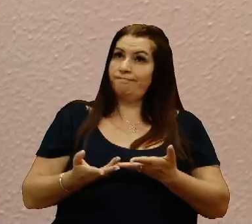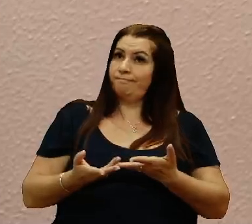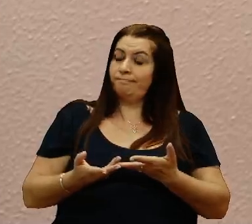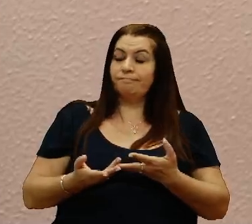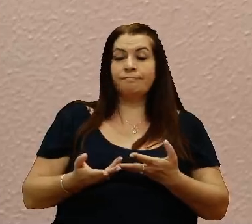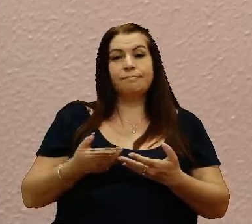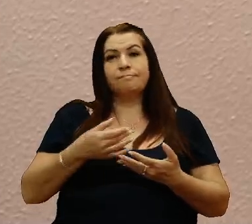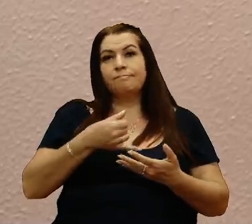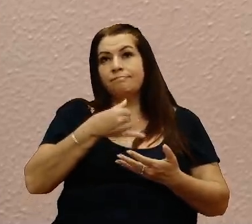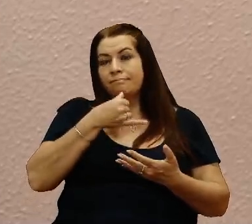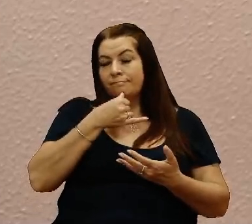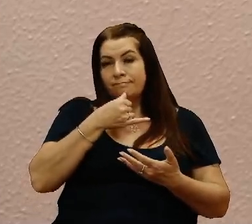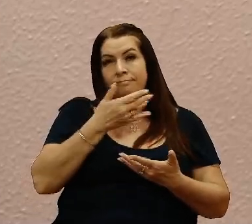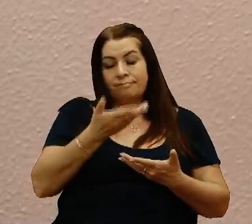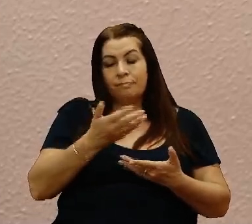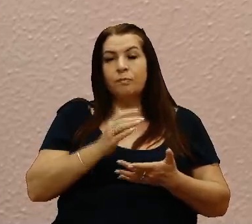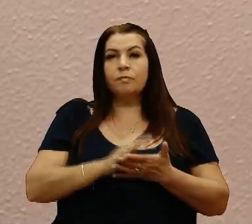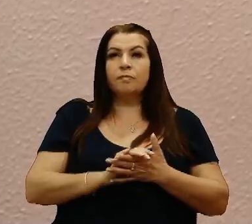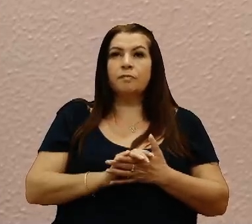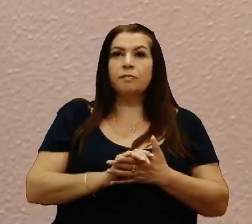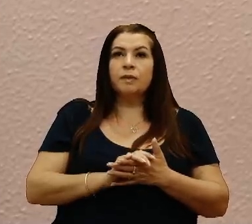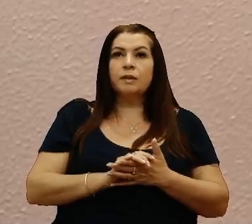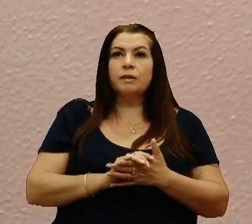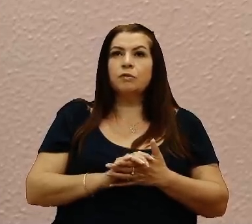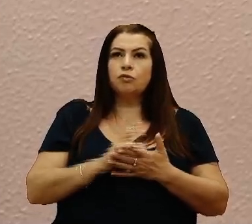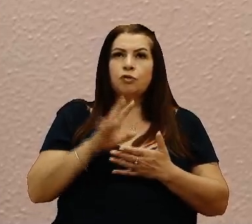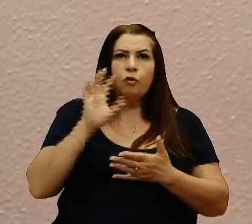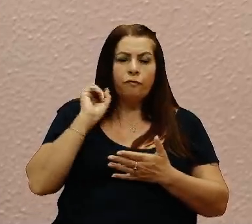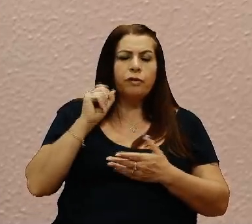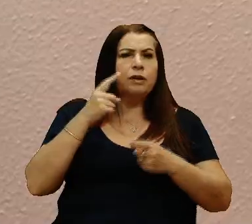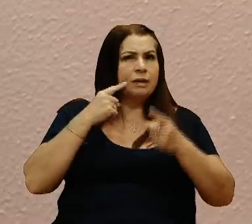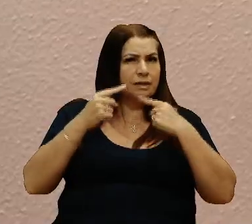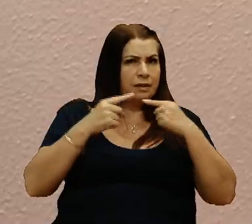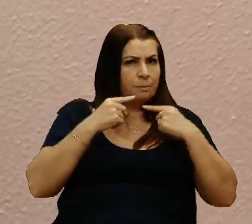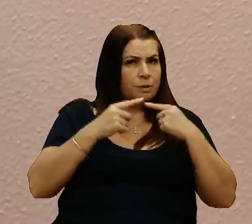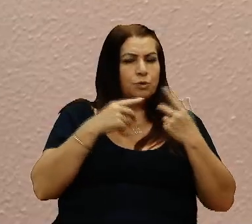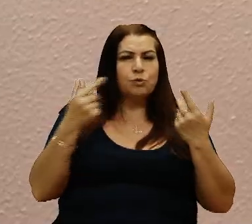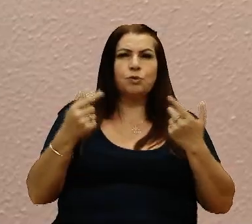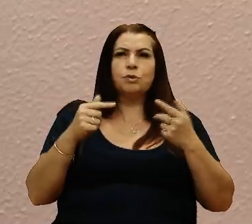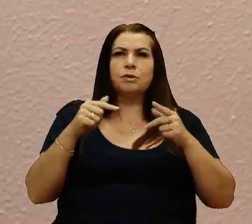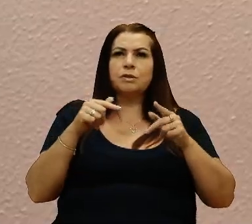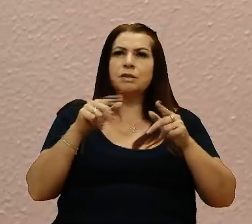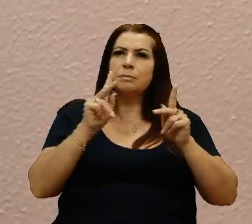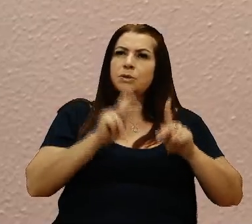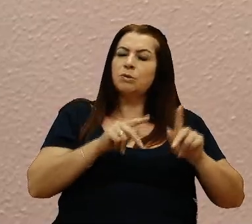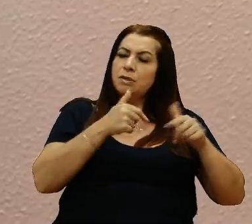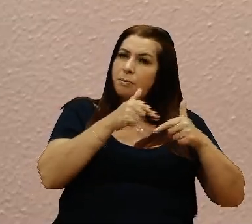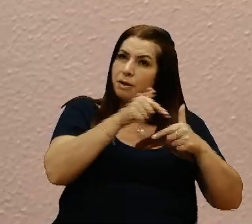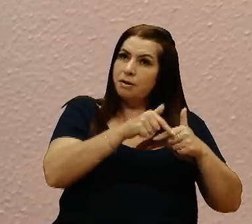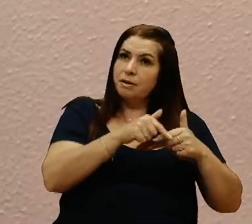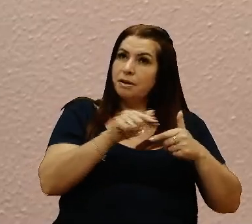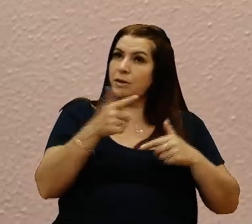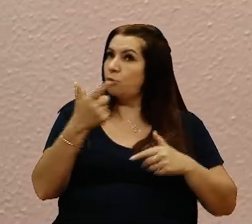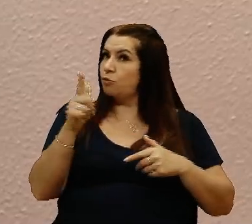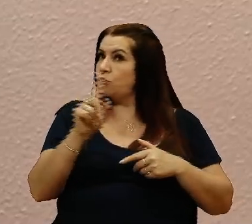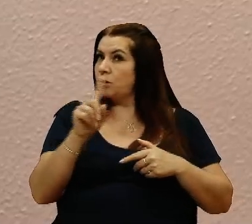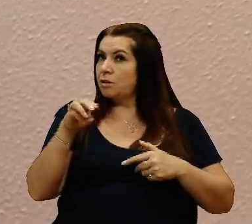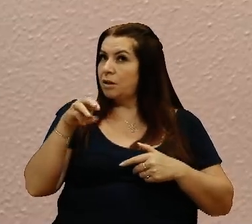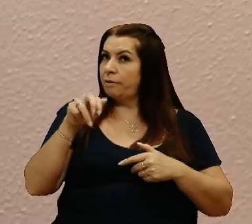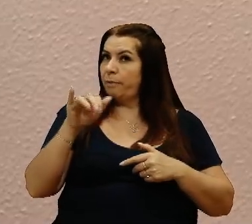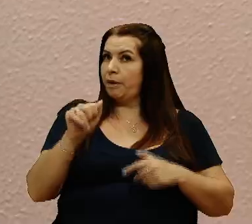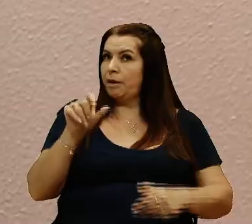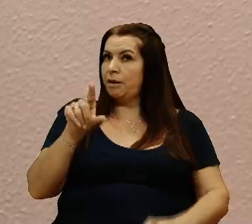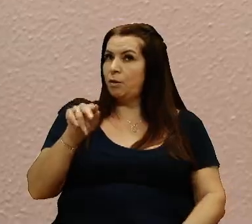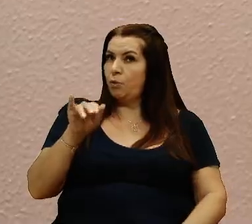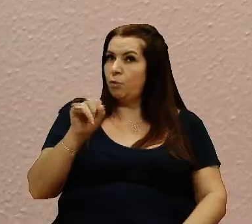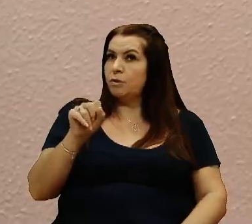isso. E já ouvi diversas reclamações dos trabalhadores, e isso não existia com a Maria de Lourdes. É importante deixar claro, porque